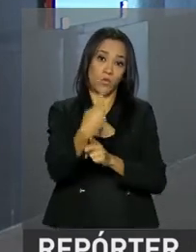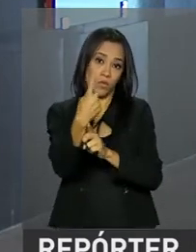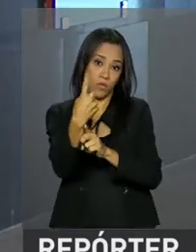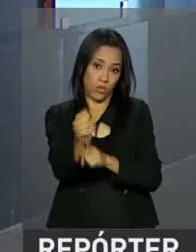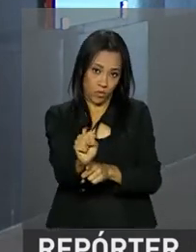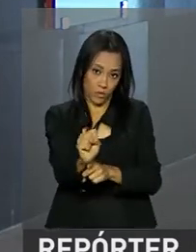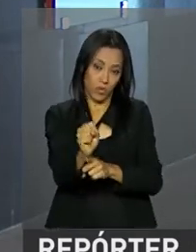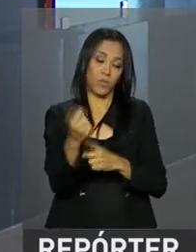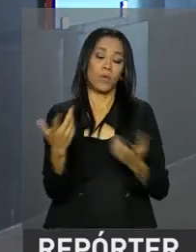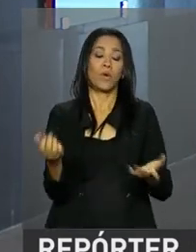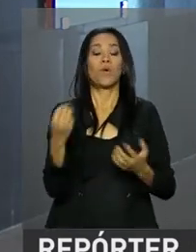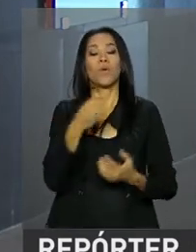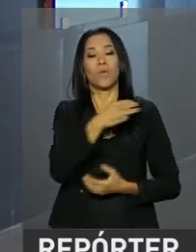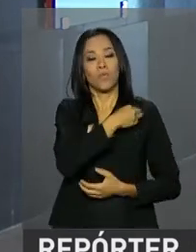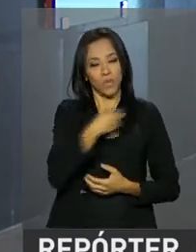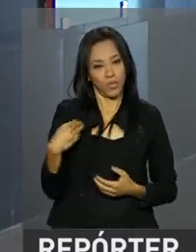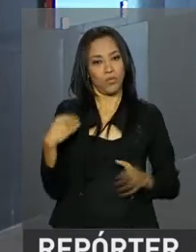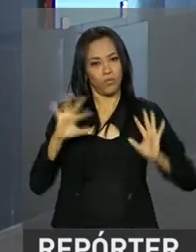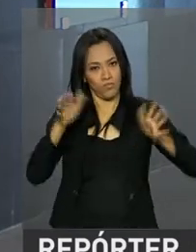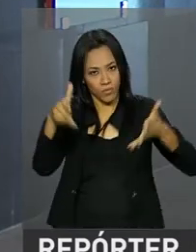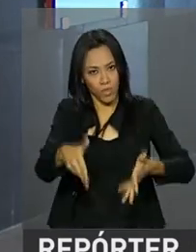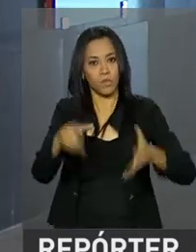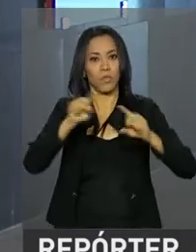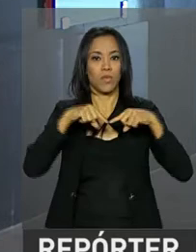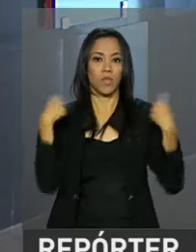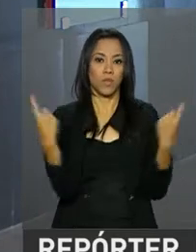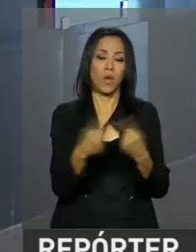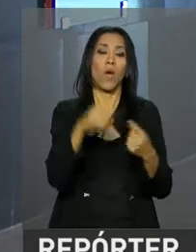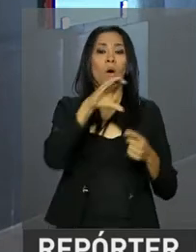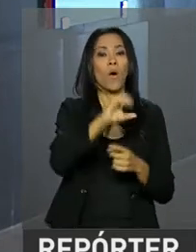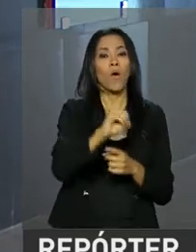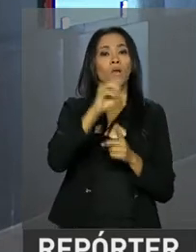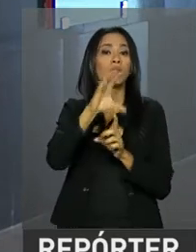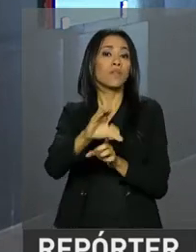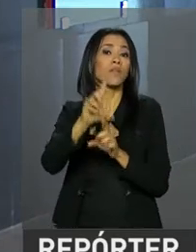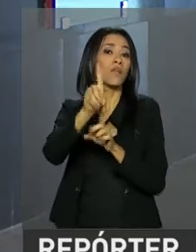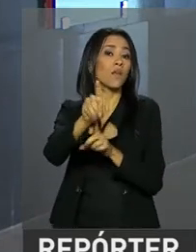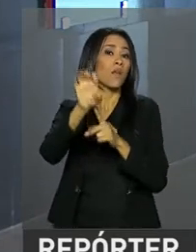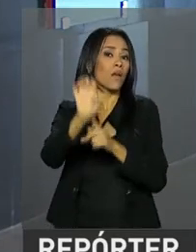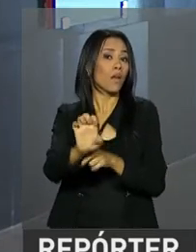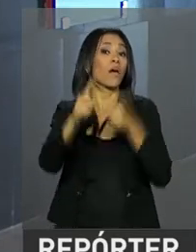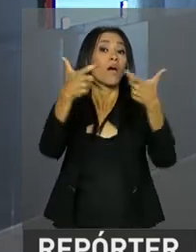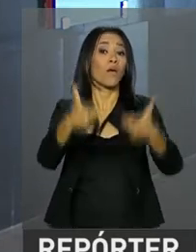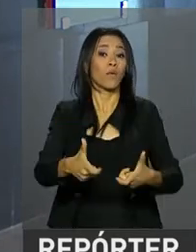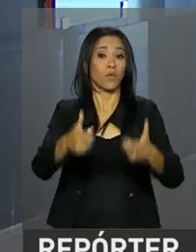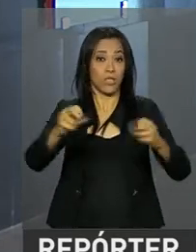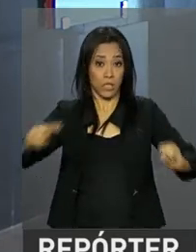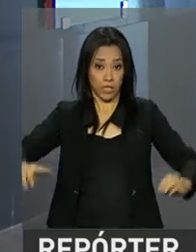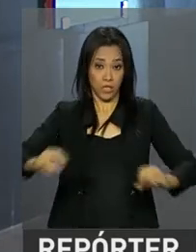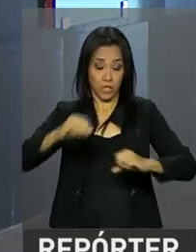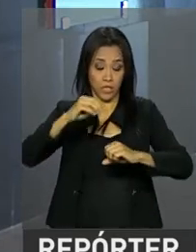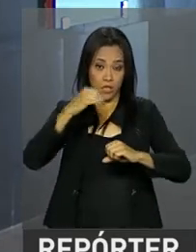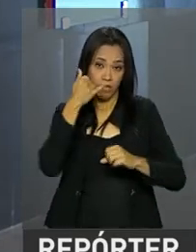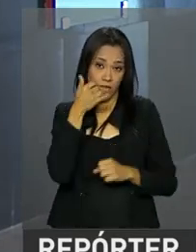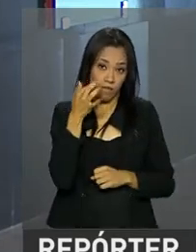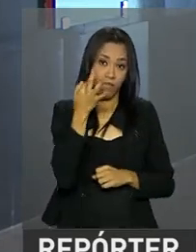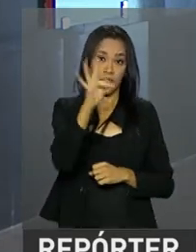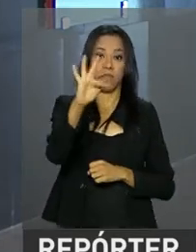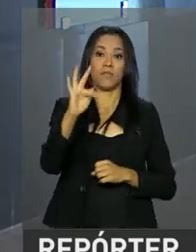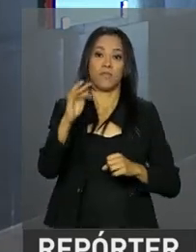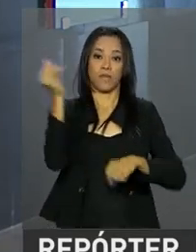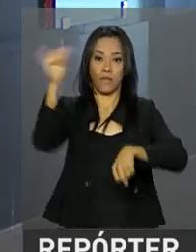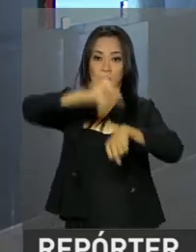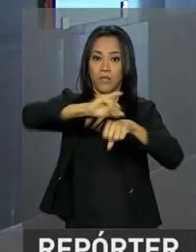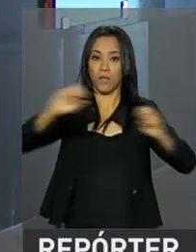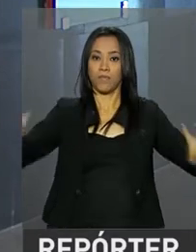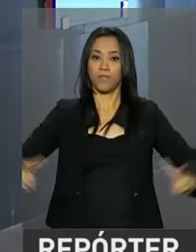participou esta semana de uma reunião da osce dessa organização lá em paris leandro um outro dado positivo foi divulgado